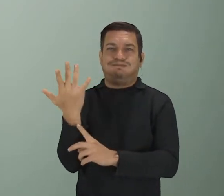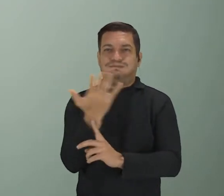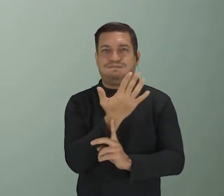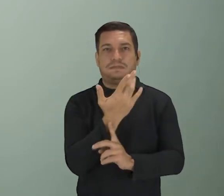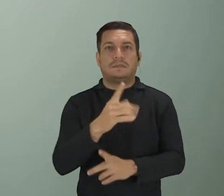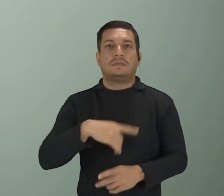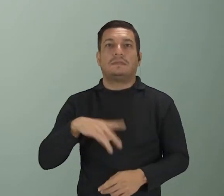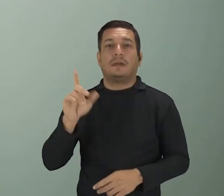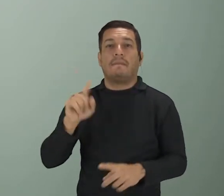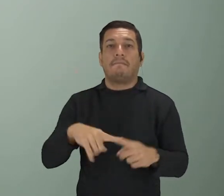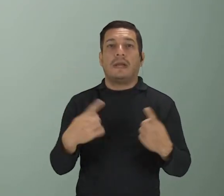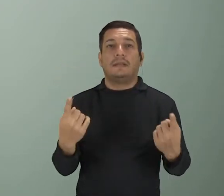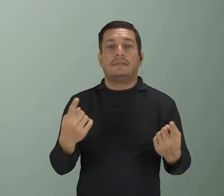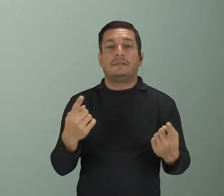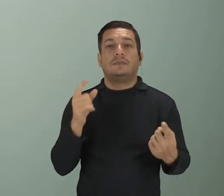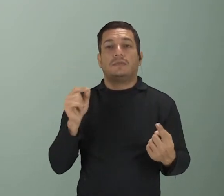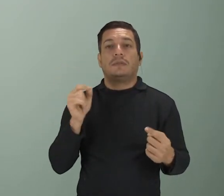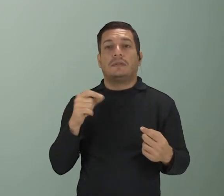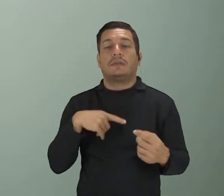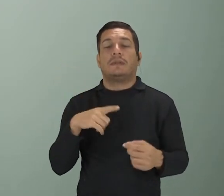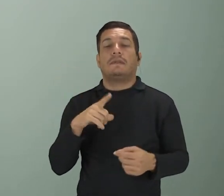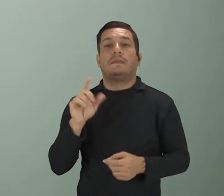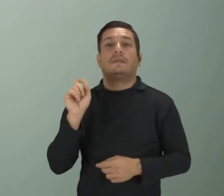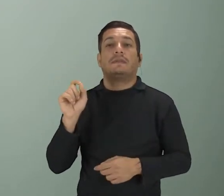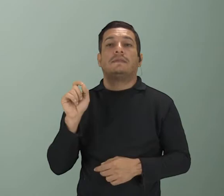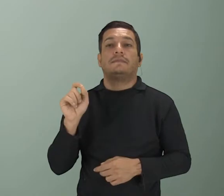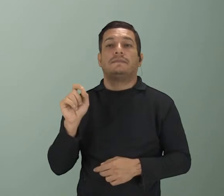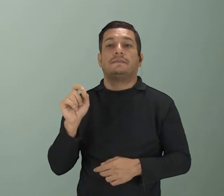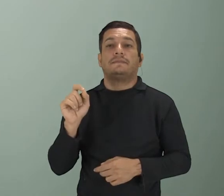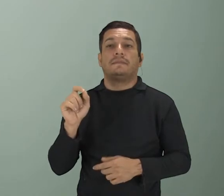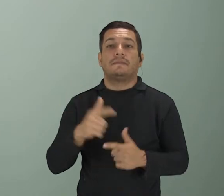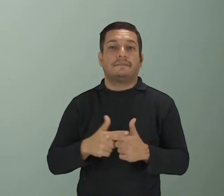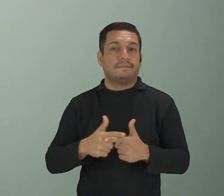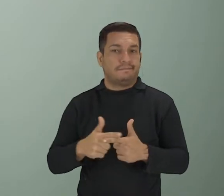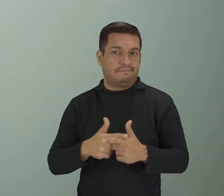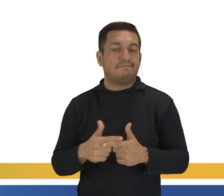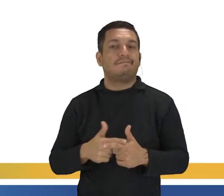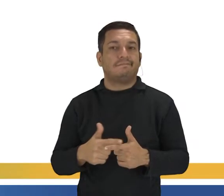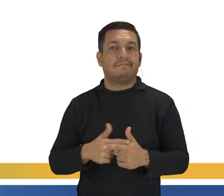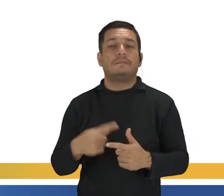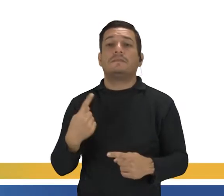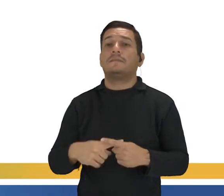candelabros. Só que isso trouxe um pouco de problemas, né?